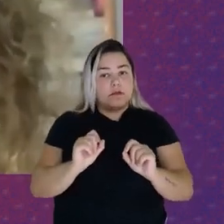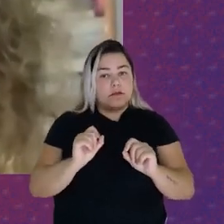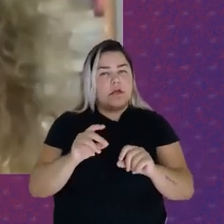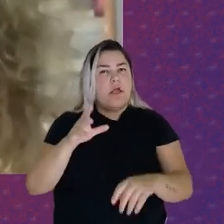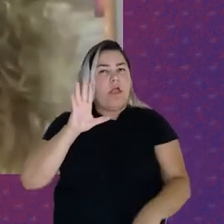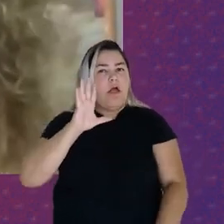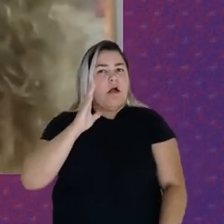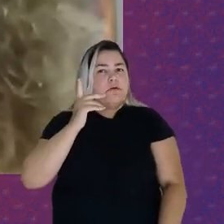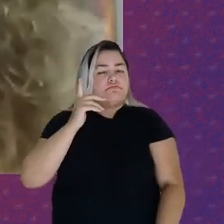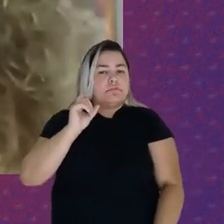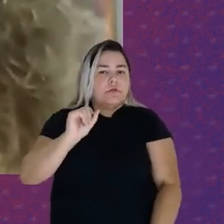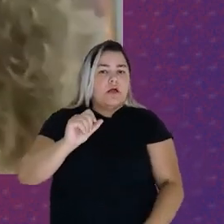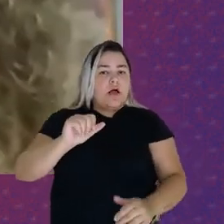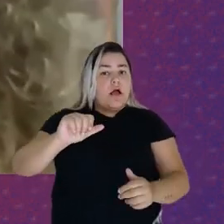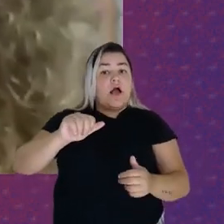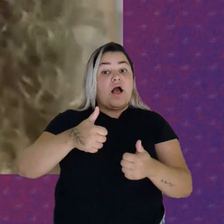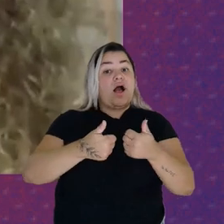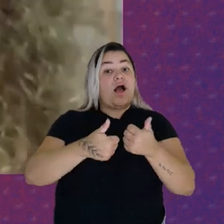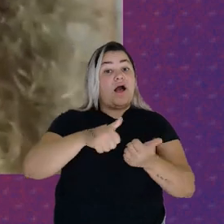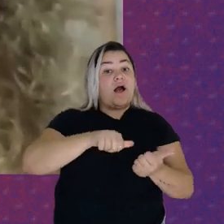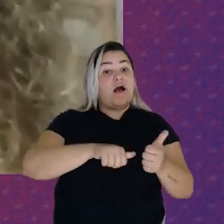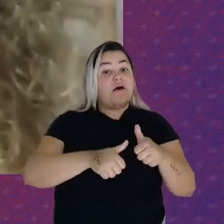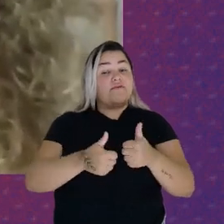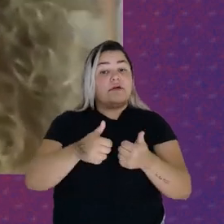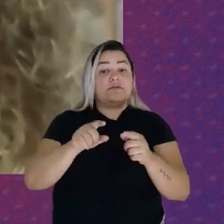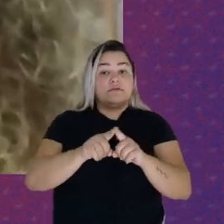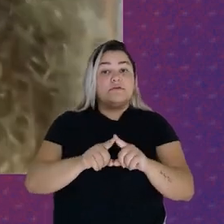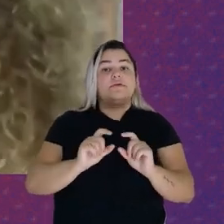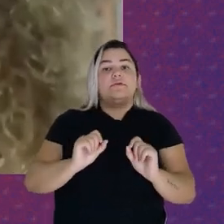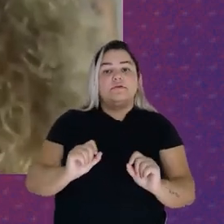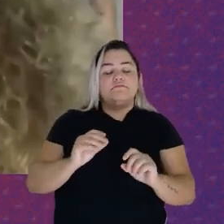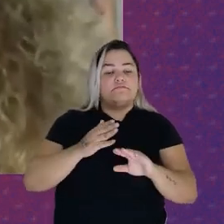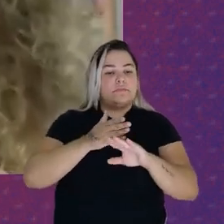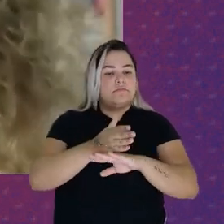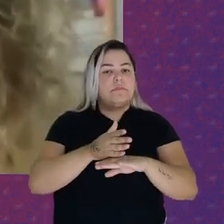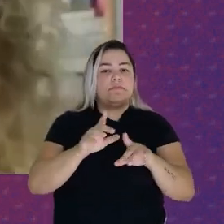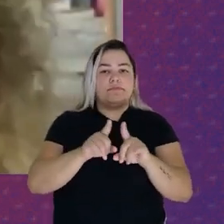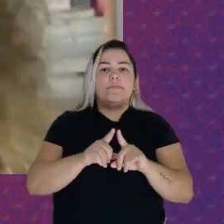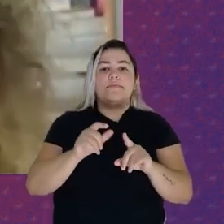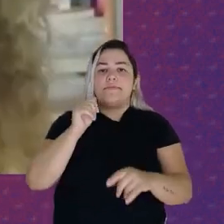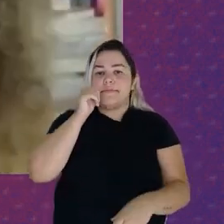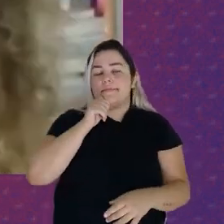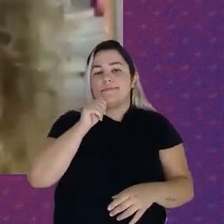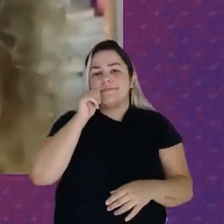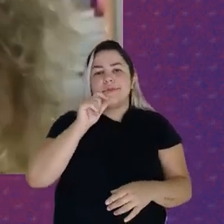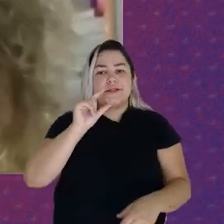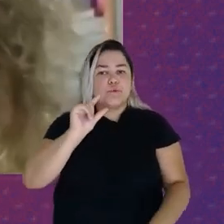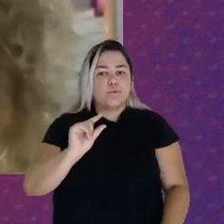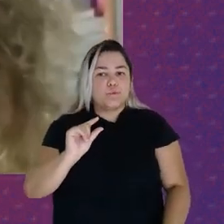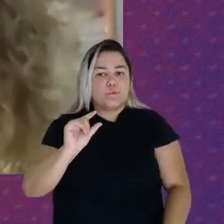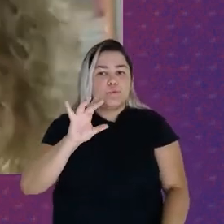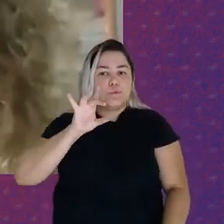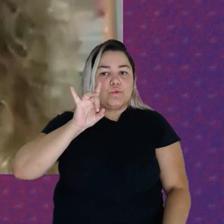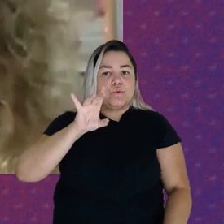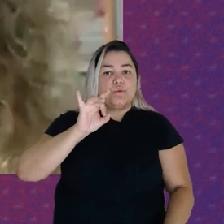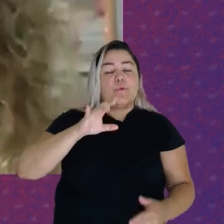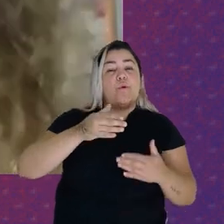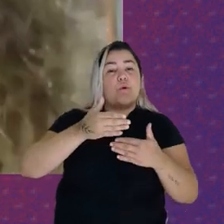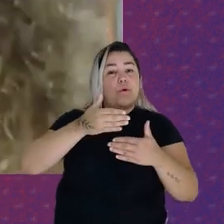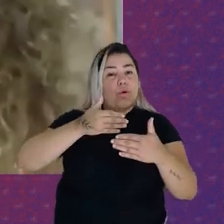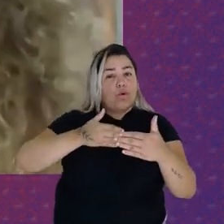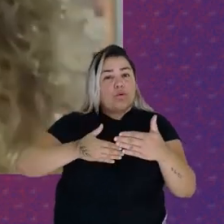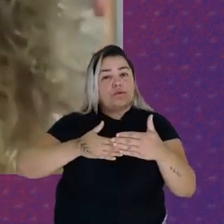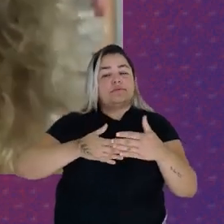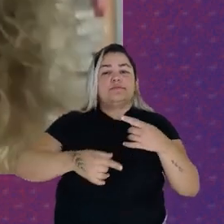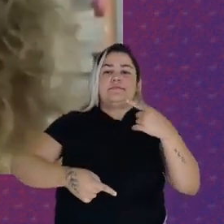conclusão, avaliando inclusive que a participação feminina na política era muito pequena, que eu não queria só estar nos bastidores, que eu queria